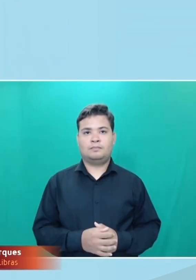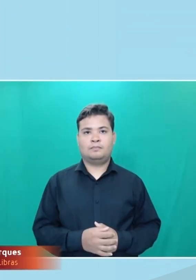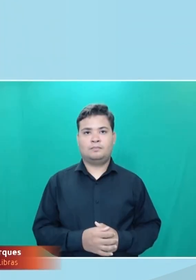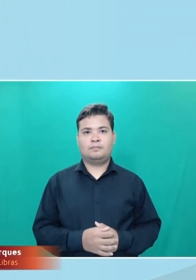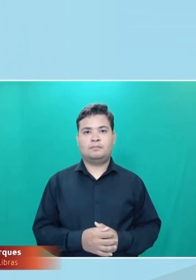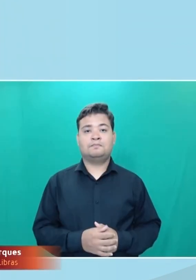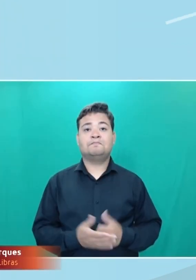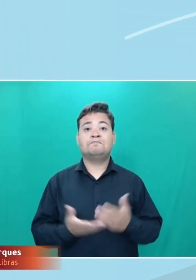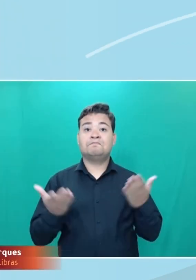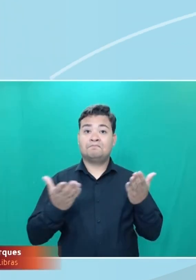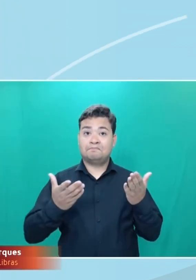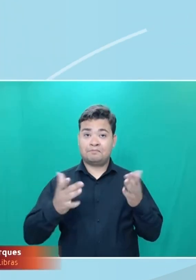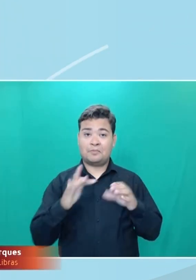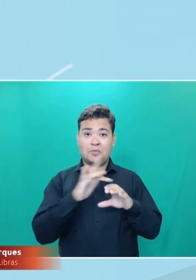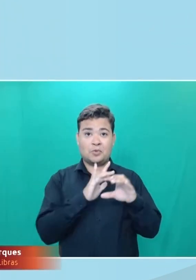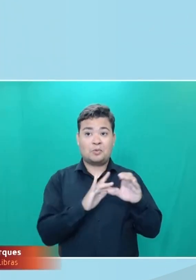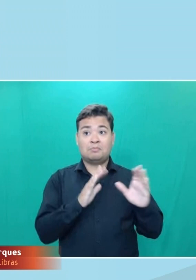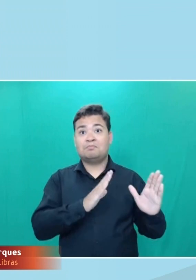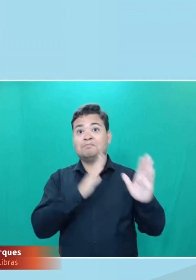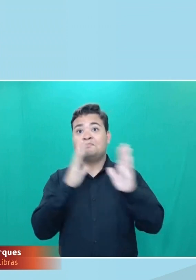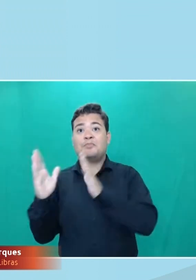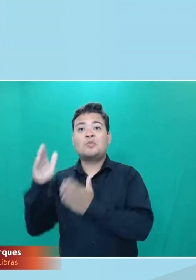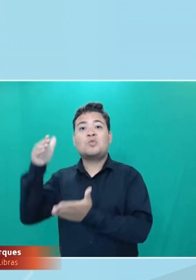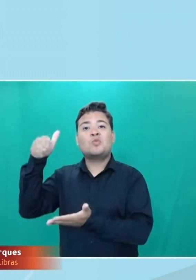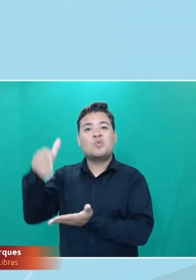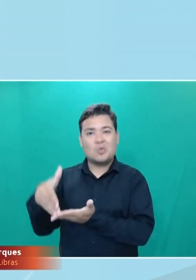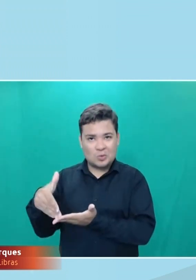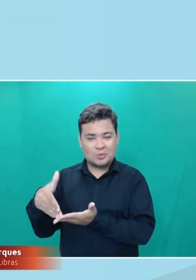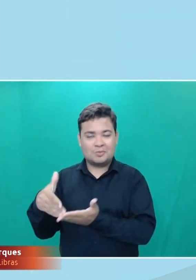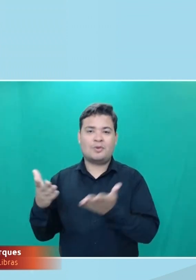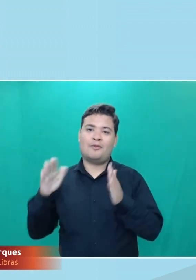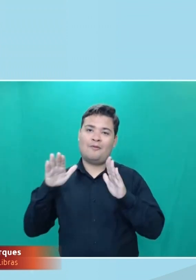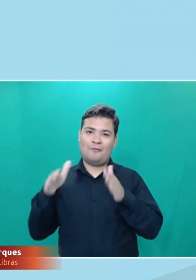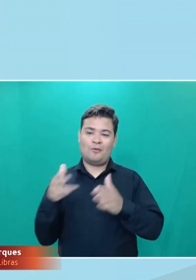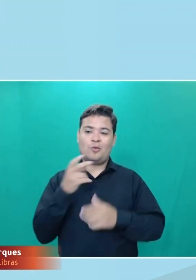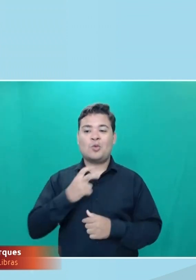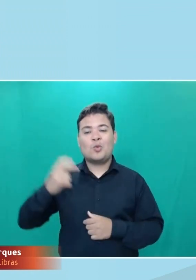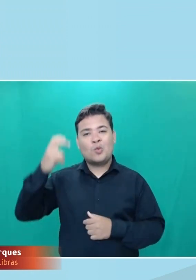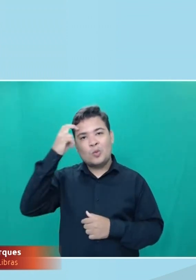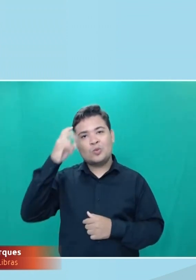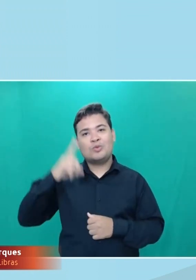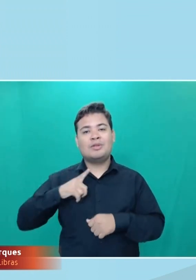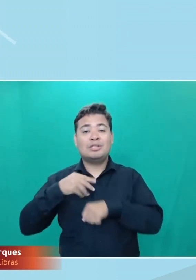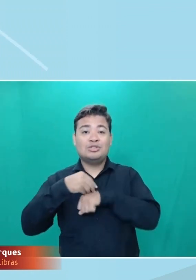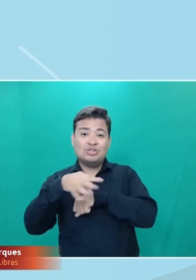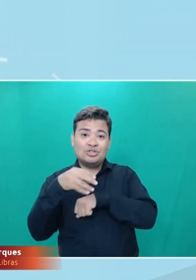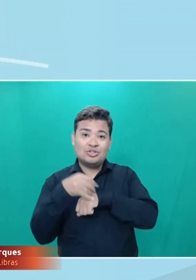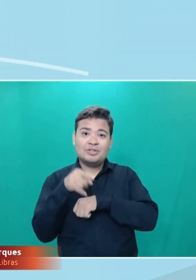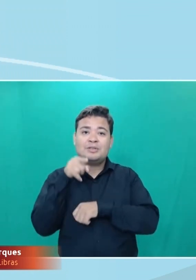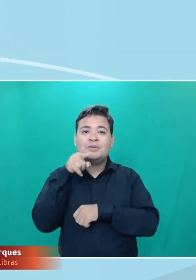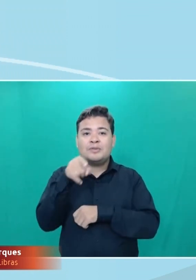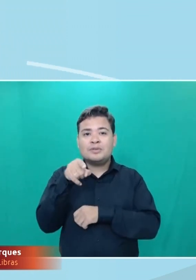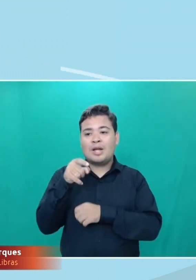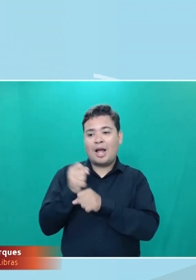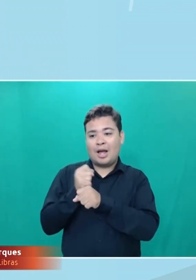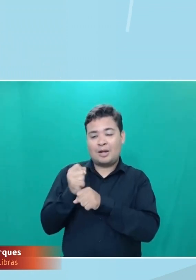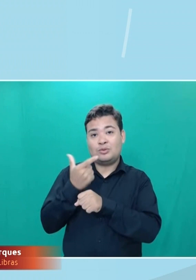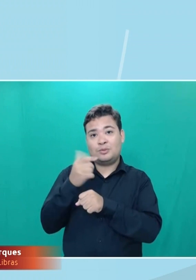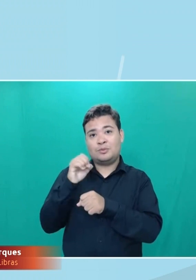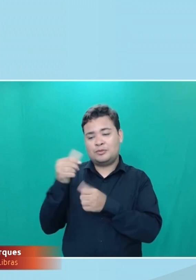Esse é o último bloco do Conexões de hoje, que é todo dedicado à cultura. Algumas dicas para o seu final de